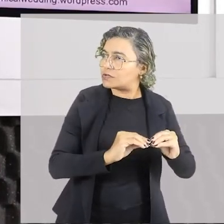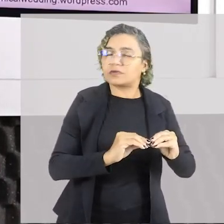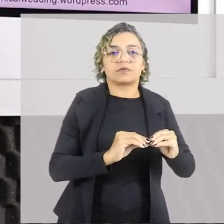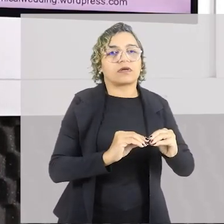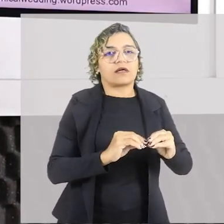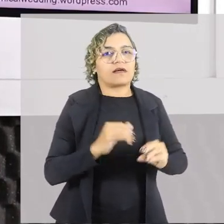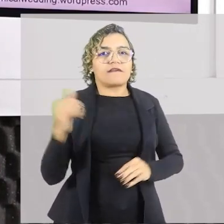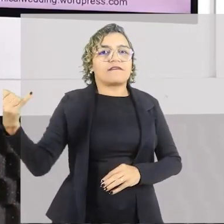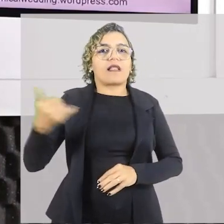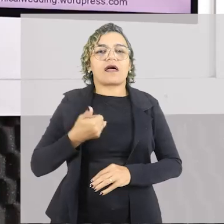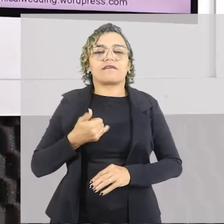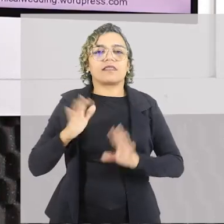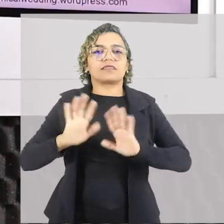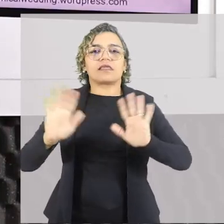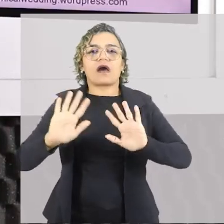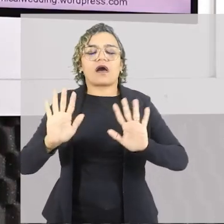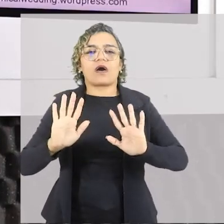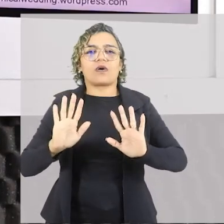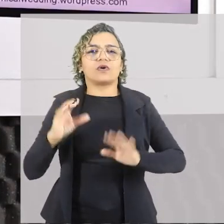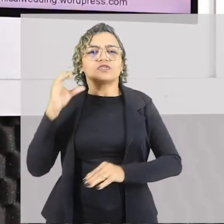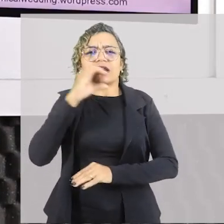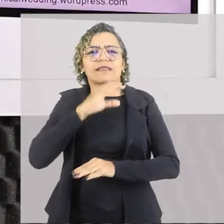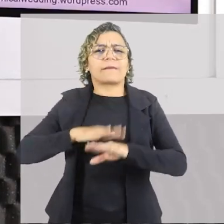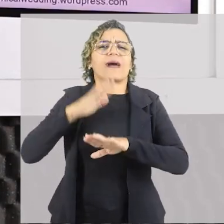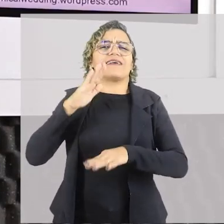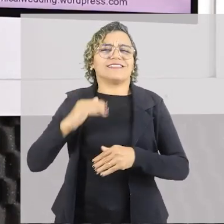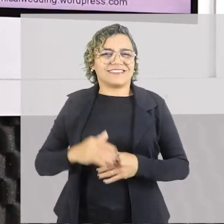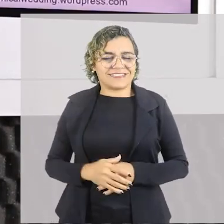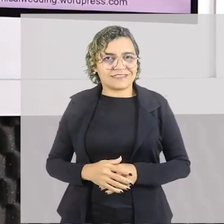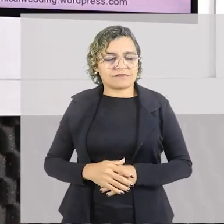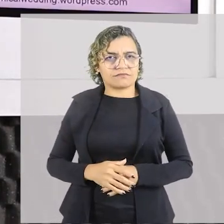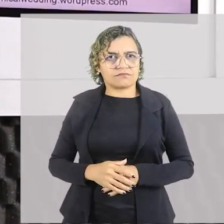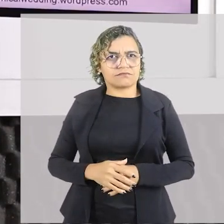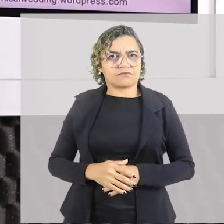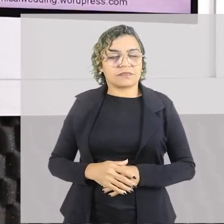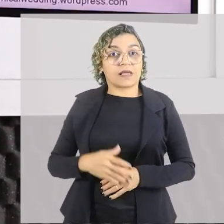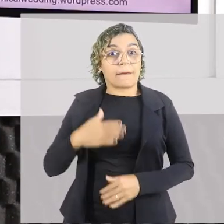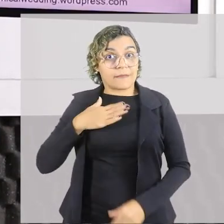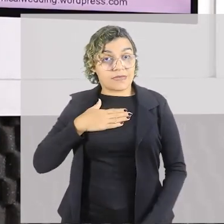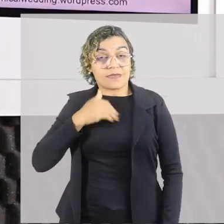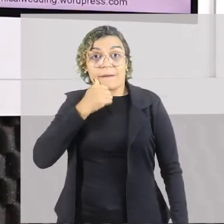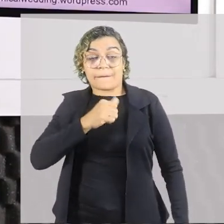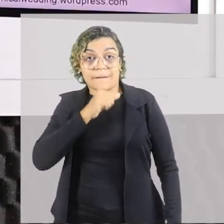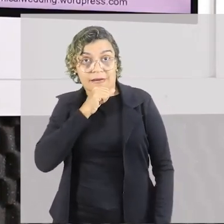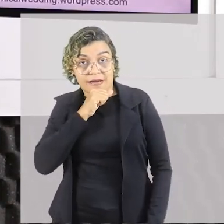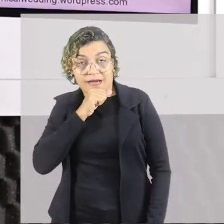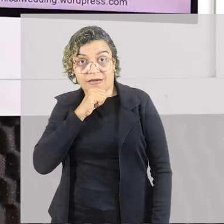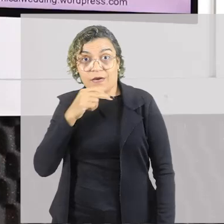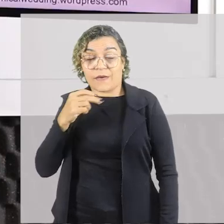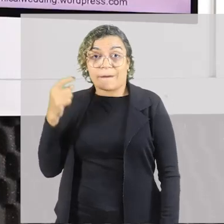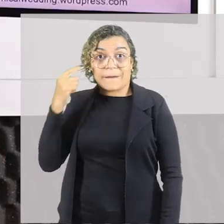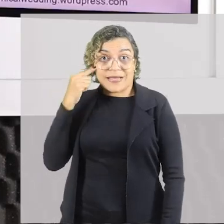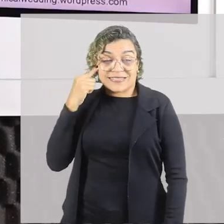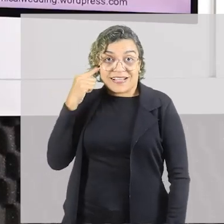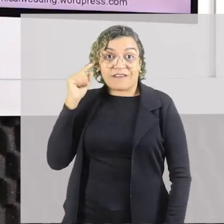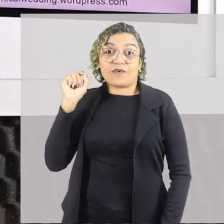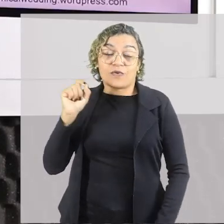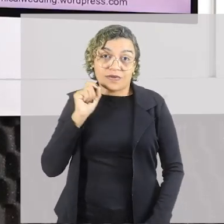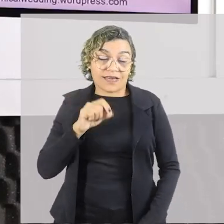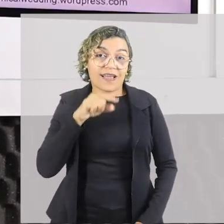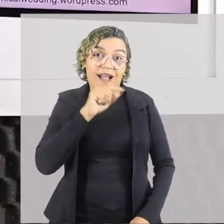mim: não, deixa ela esquentar mais um pouquinho. Mamãe achava que quanto mais eu deixasse